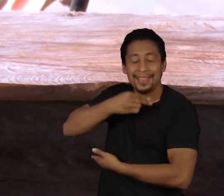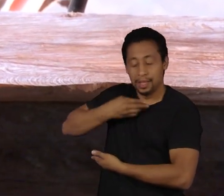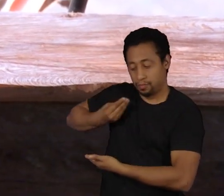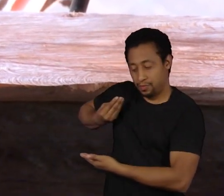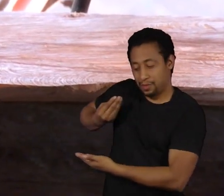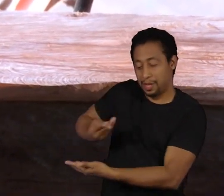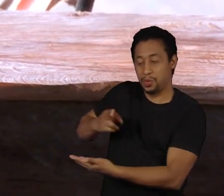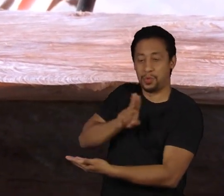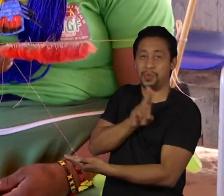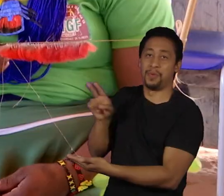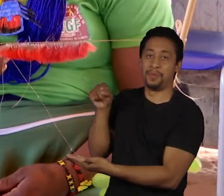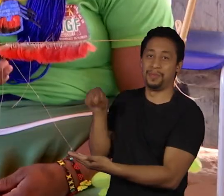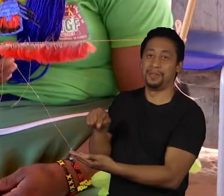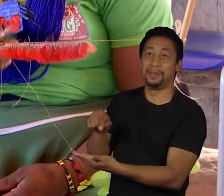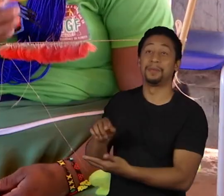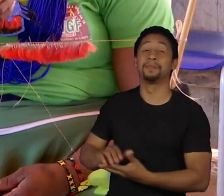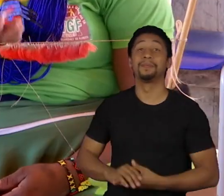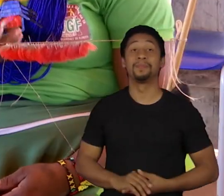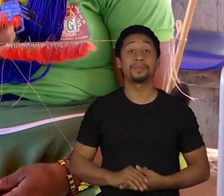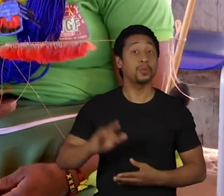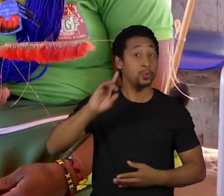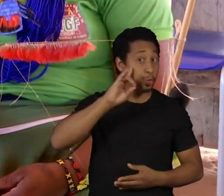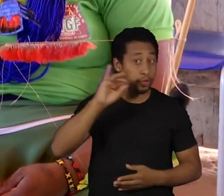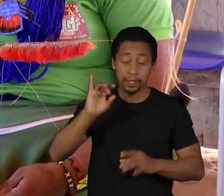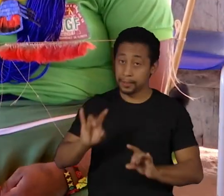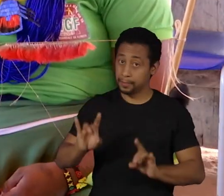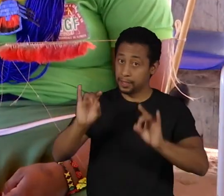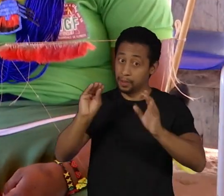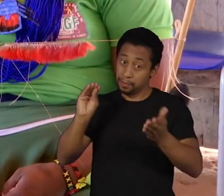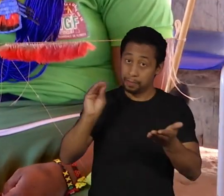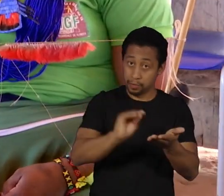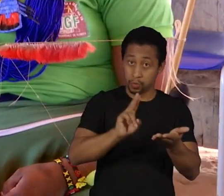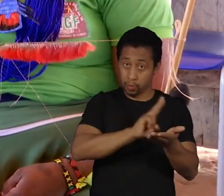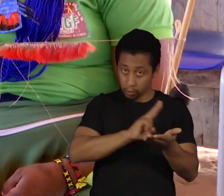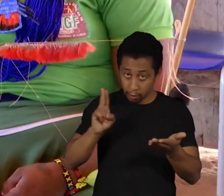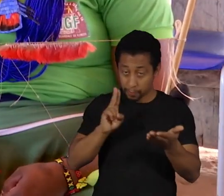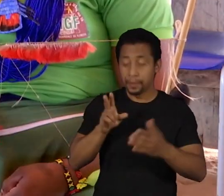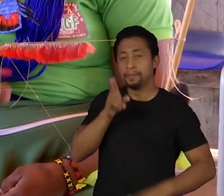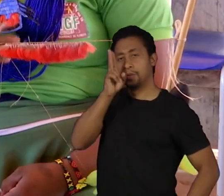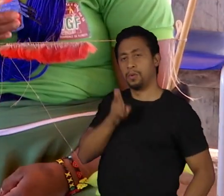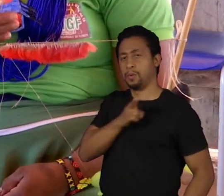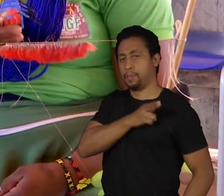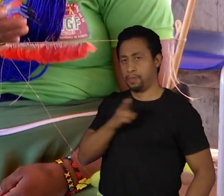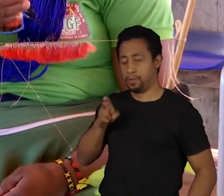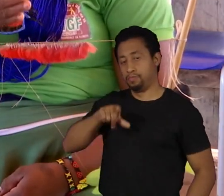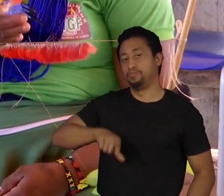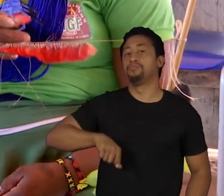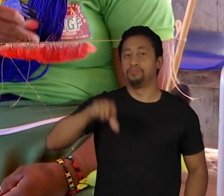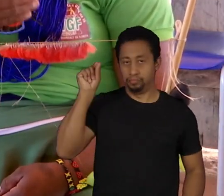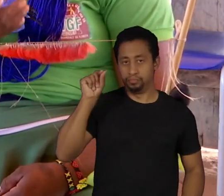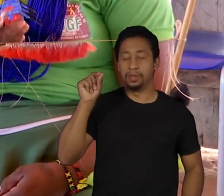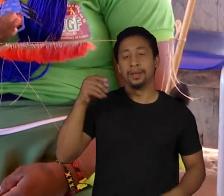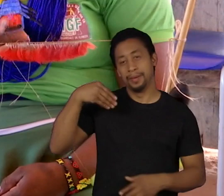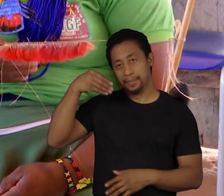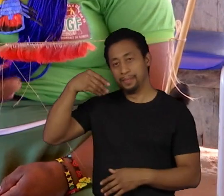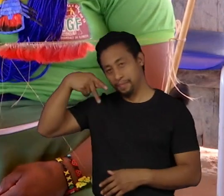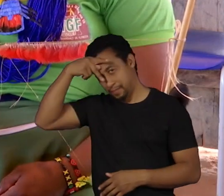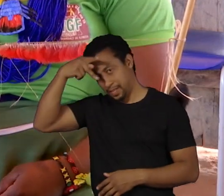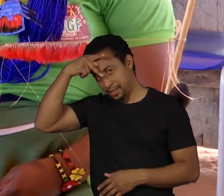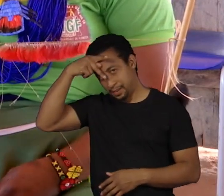nome. No dia do batizado, os padrinhos vão escolher. O padrinho